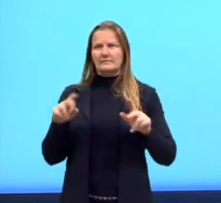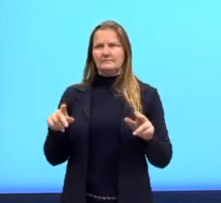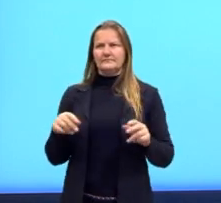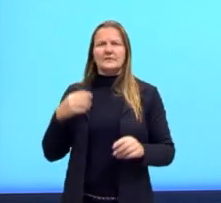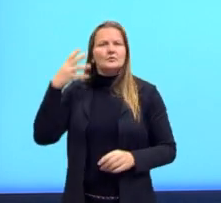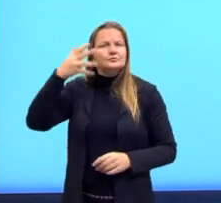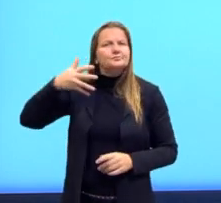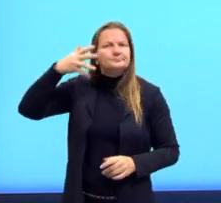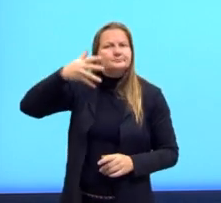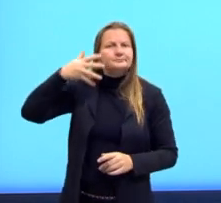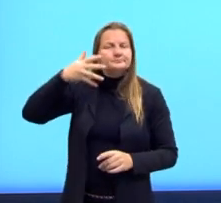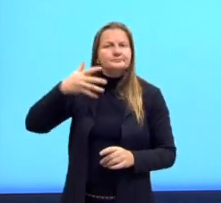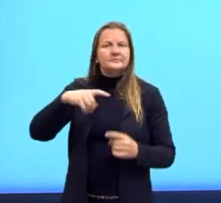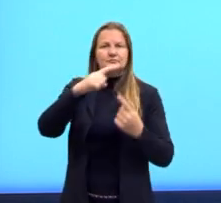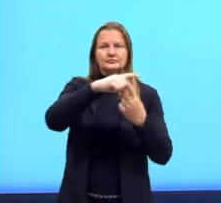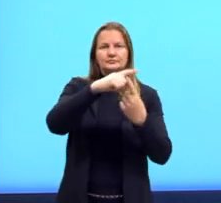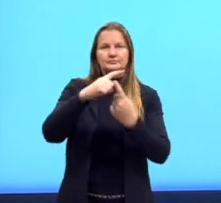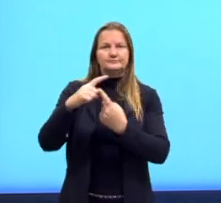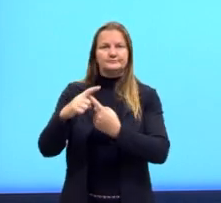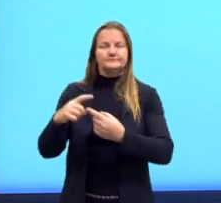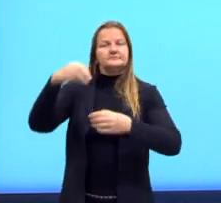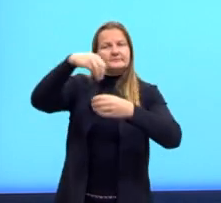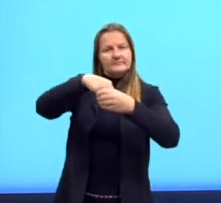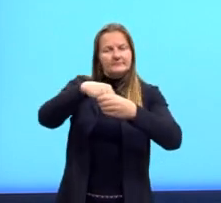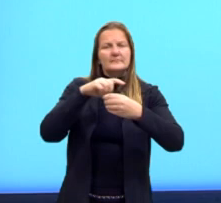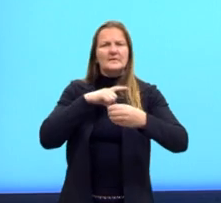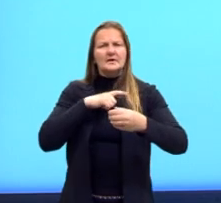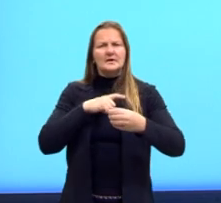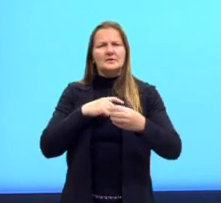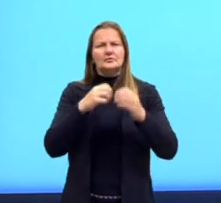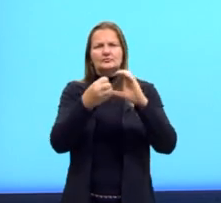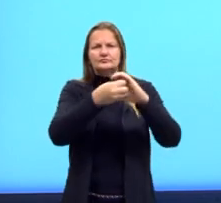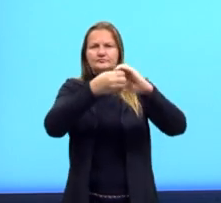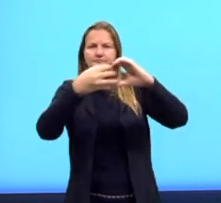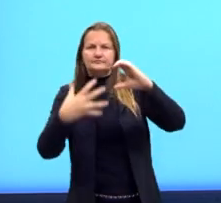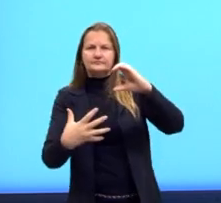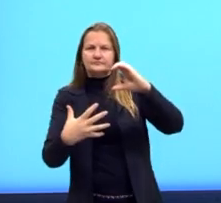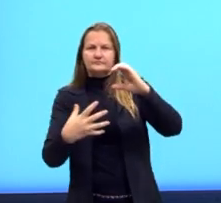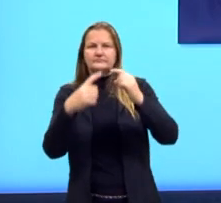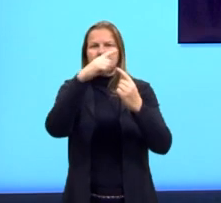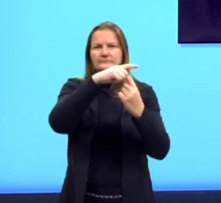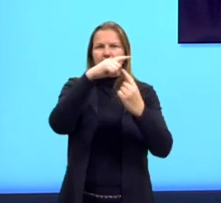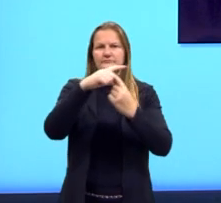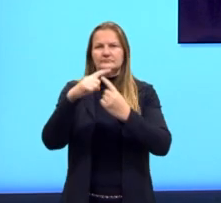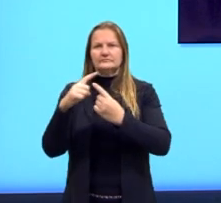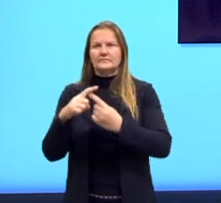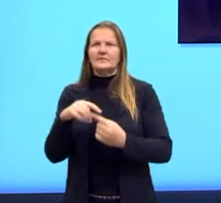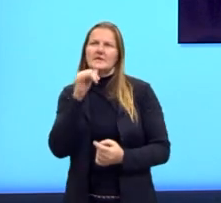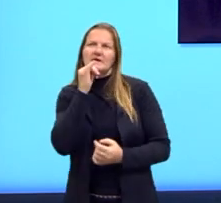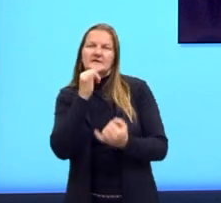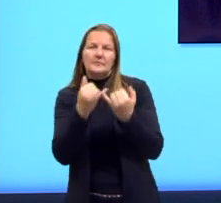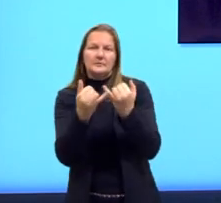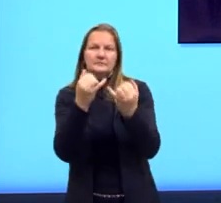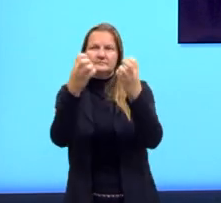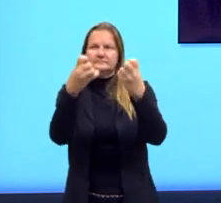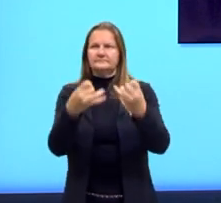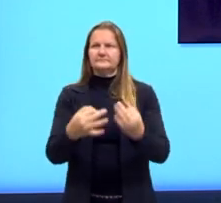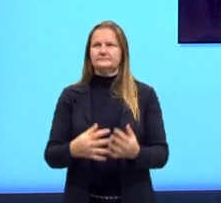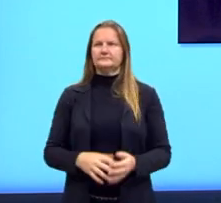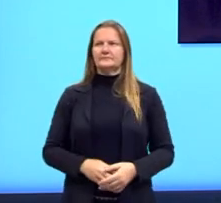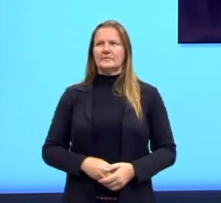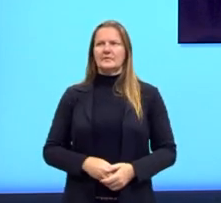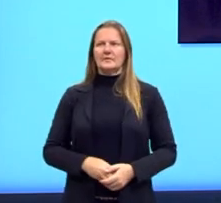discursiva que tem dentro dele aspectos tipológicos por é